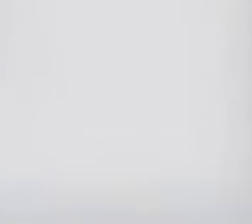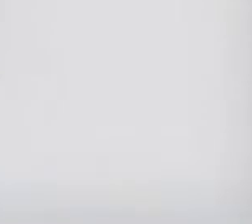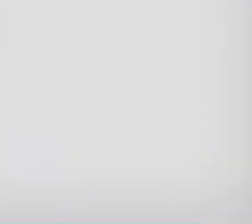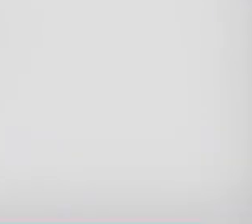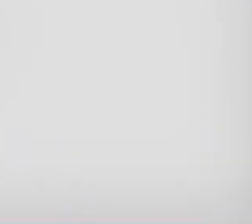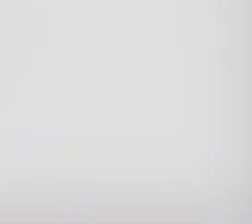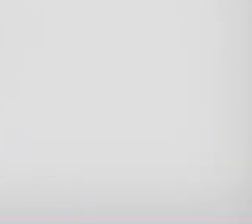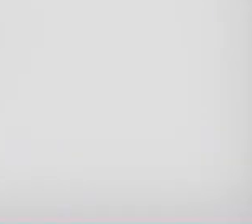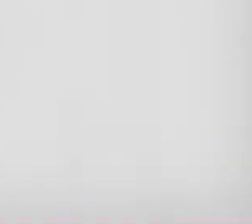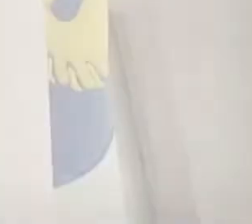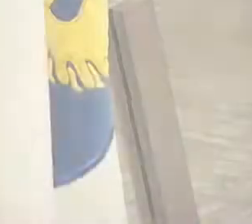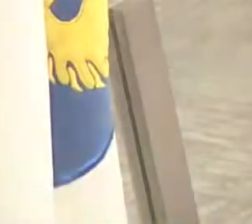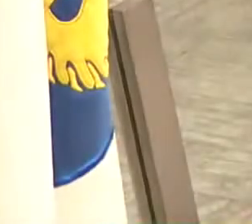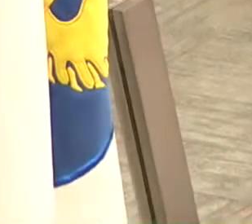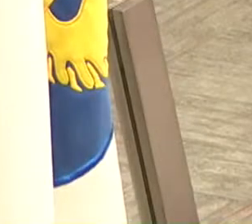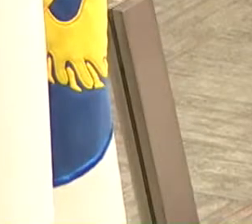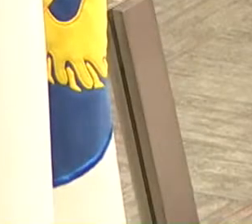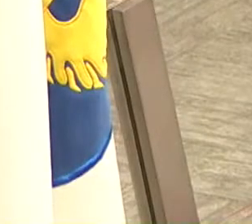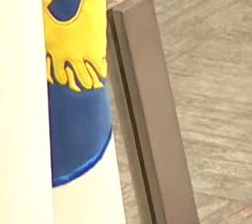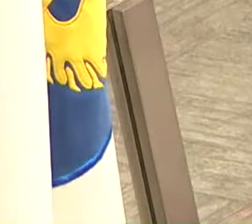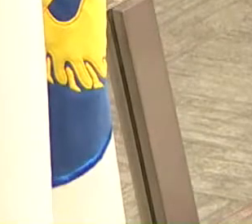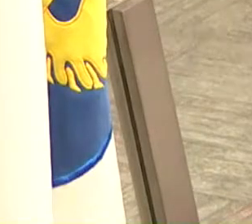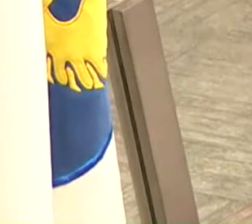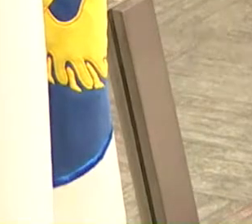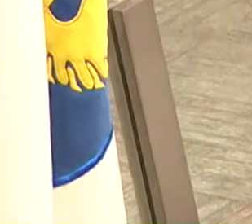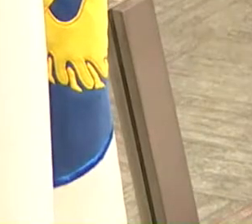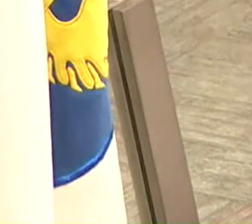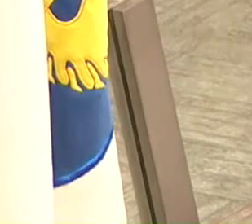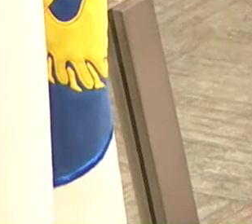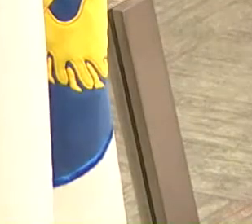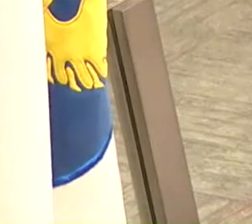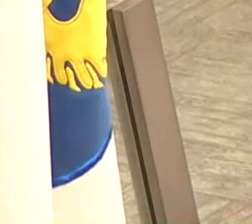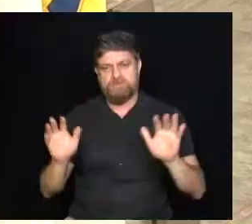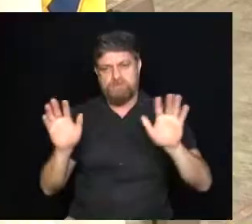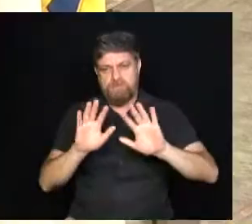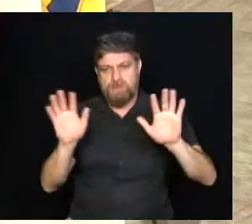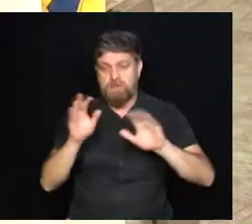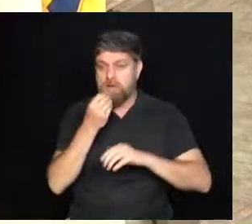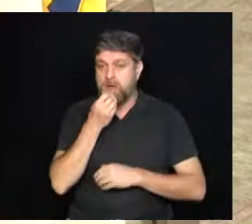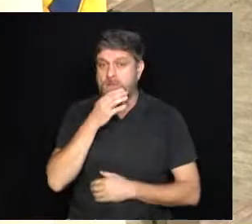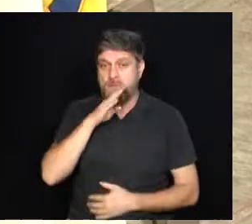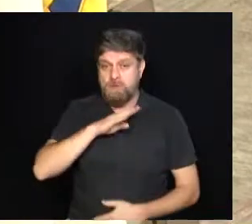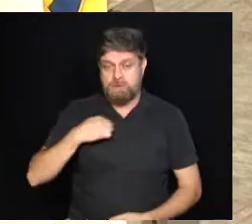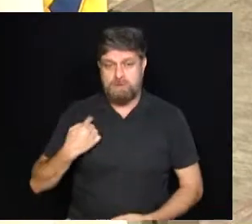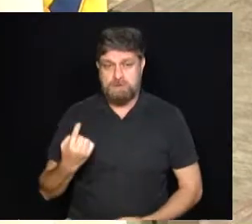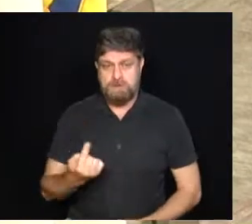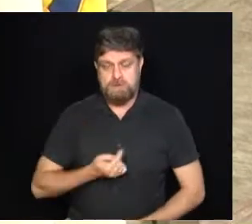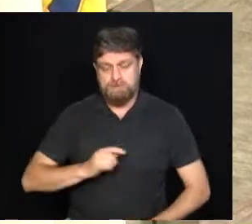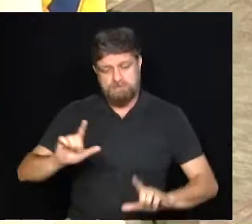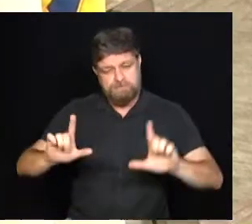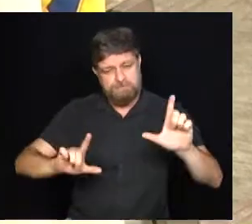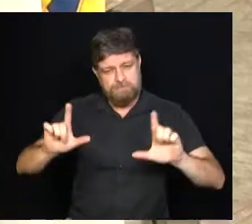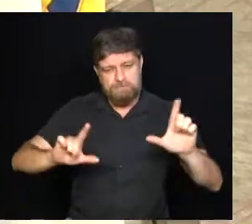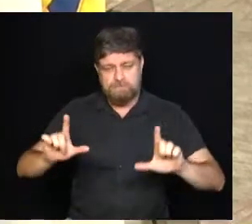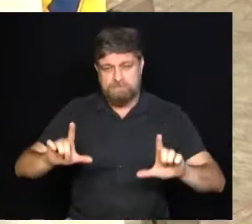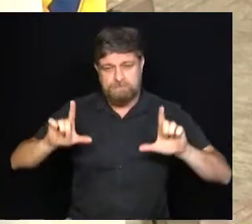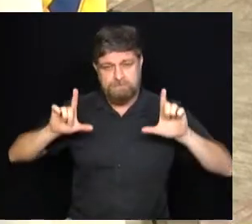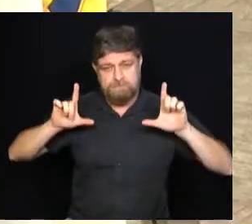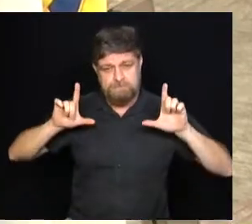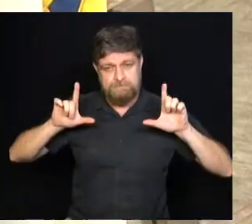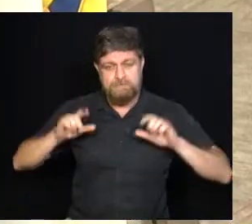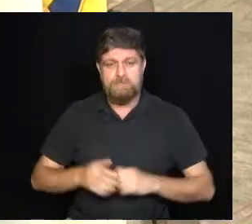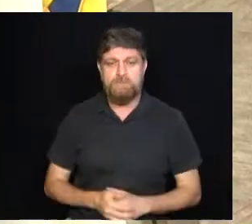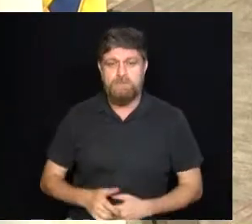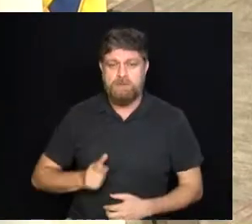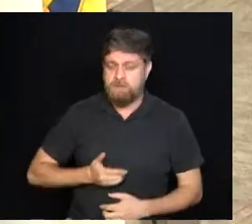TV Câmara, Campinas. Olá, muito boa tarde. Voltamos com a nossa programação ao vivo aqui pela tela da TV Câmara